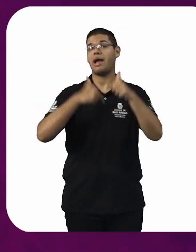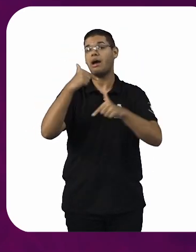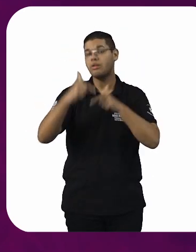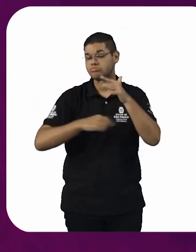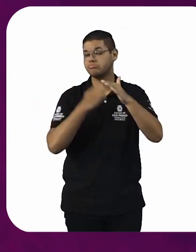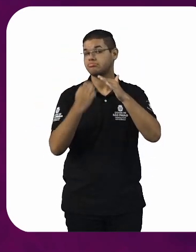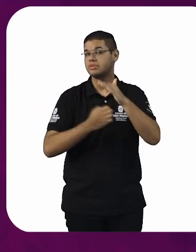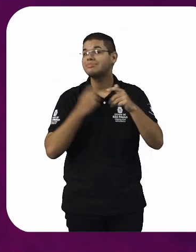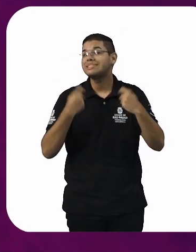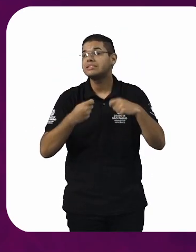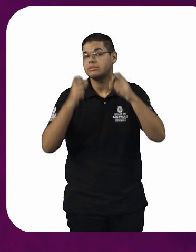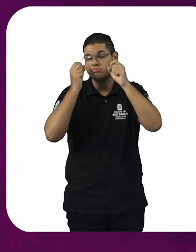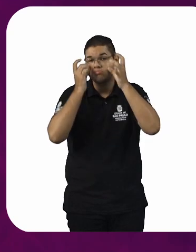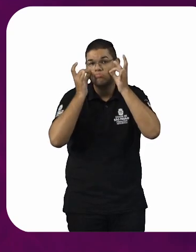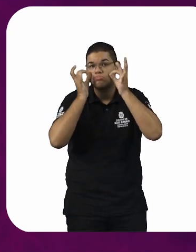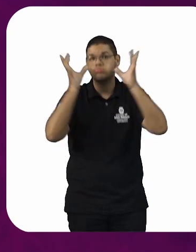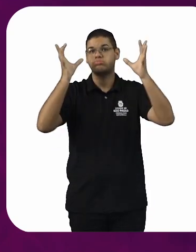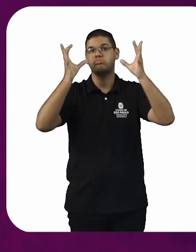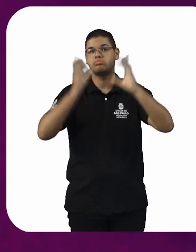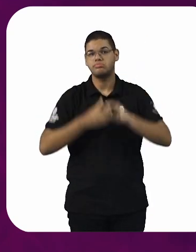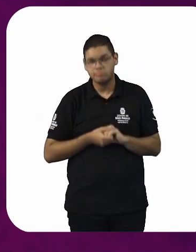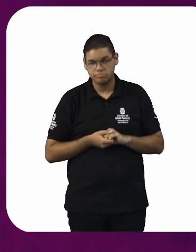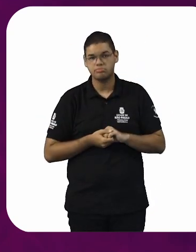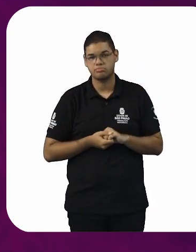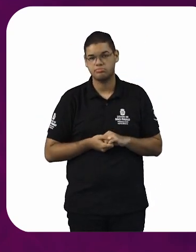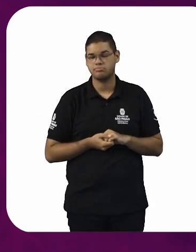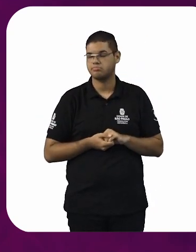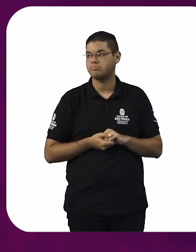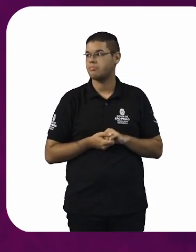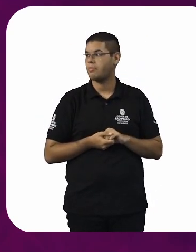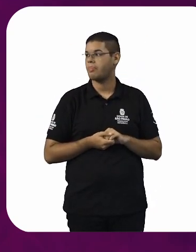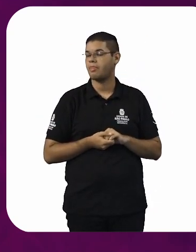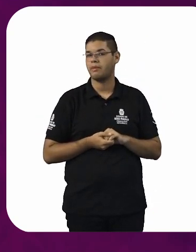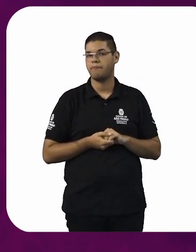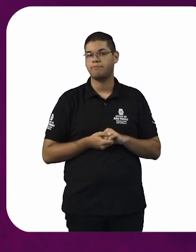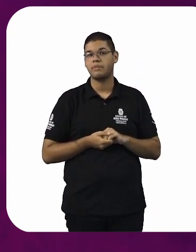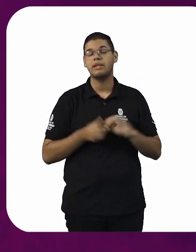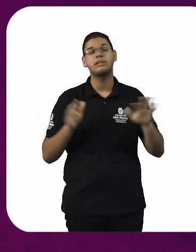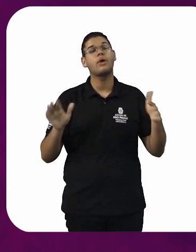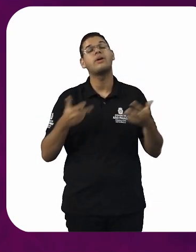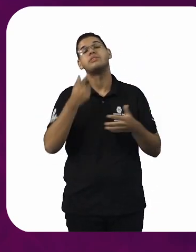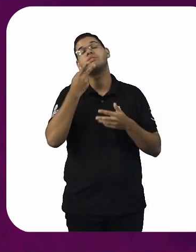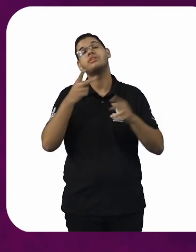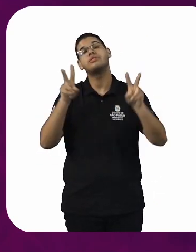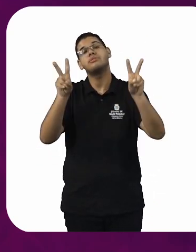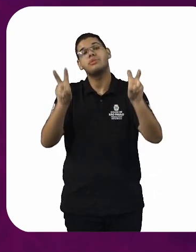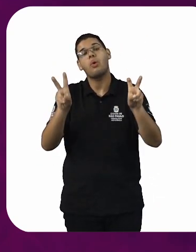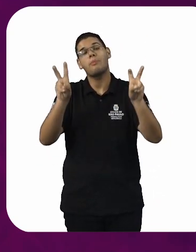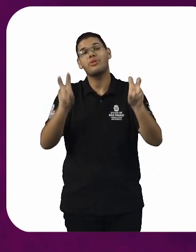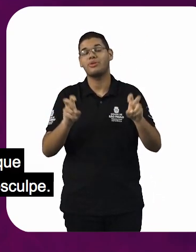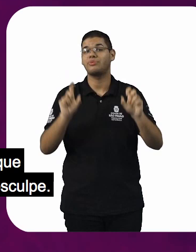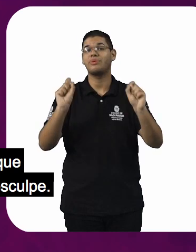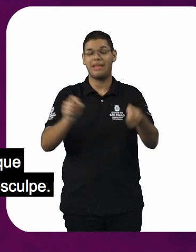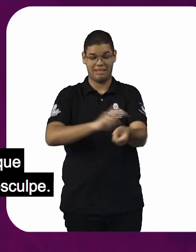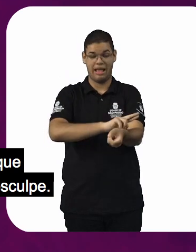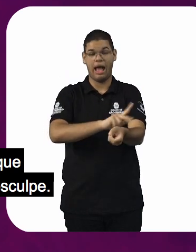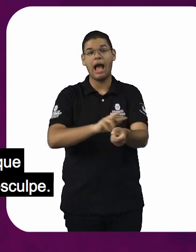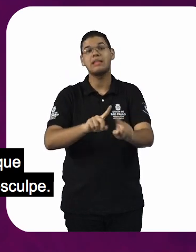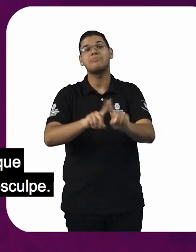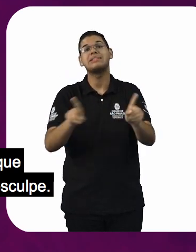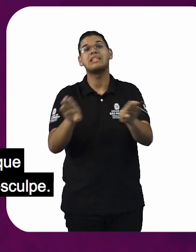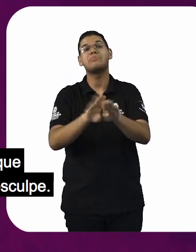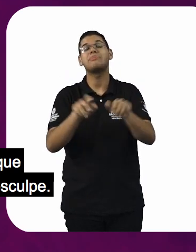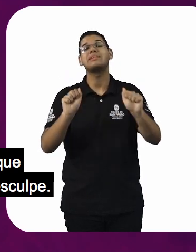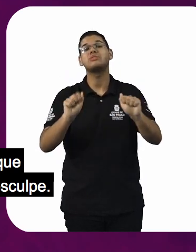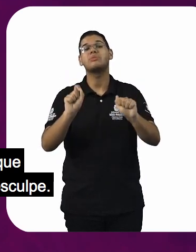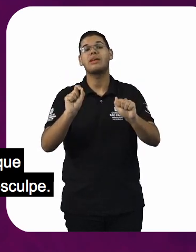corporativo. A gente falou Regina um pouquinho Rufino. sobre raça, mas tem a questão da classe também, né? Eu acho que a